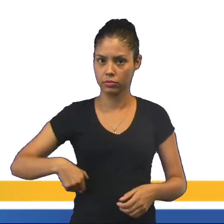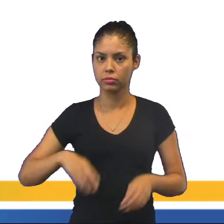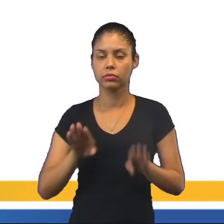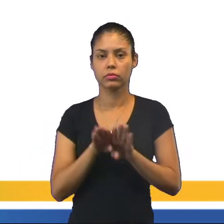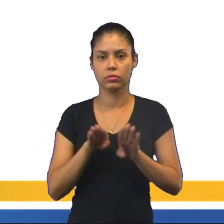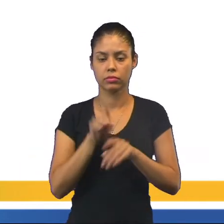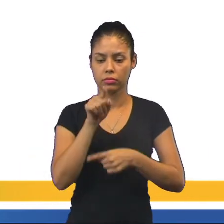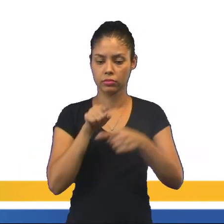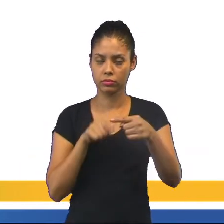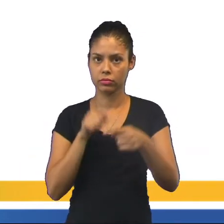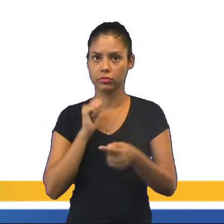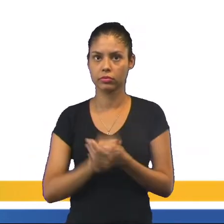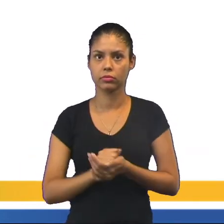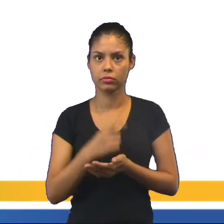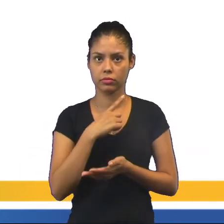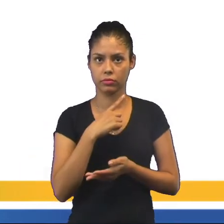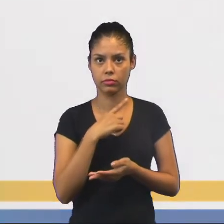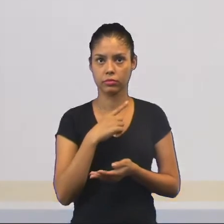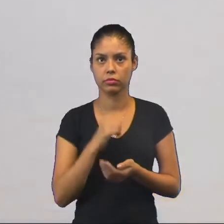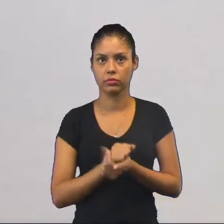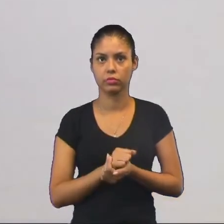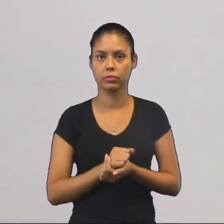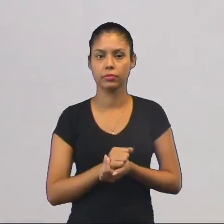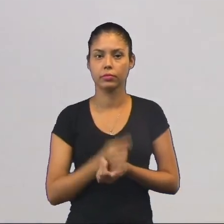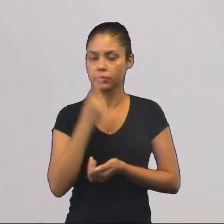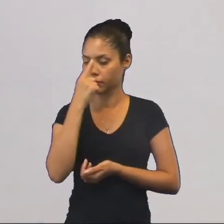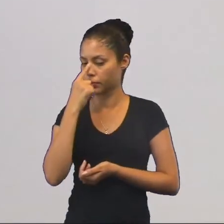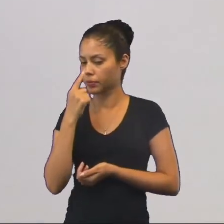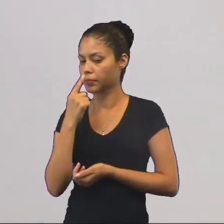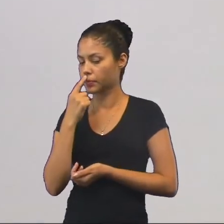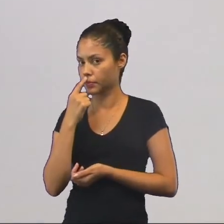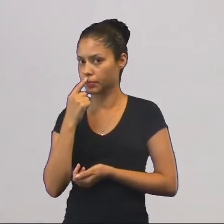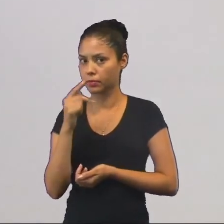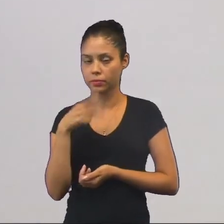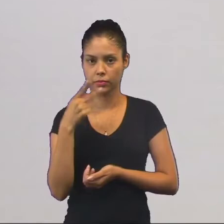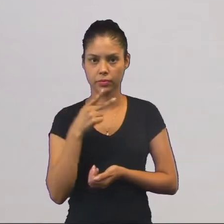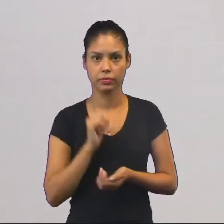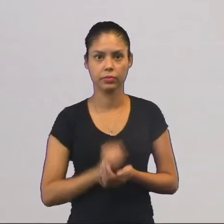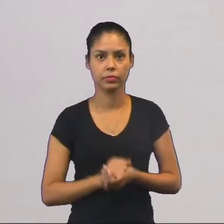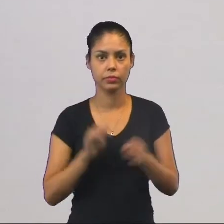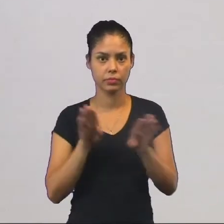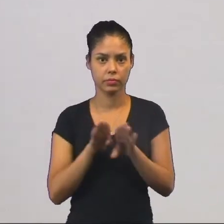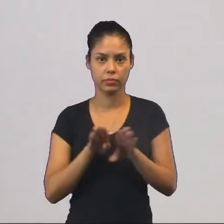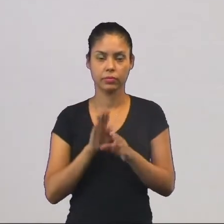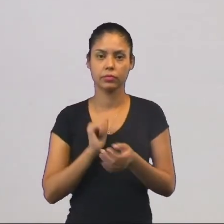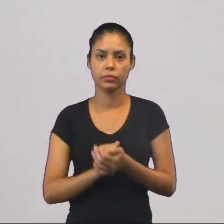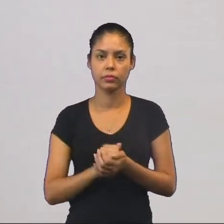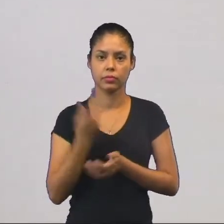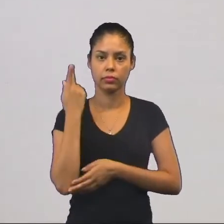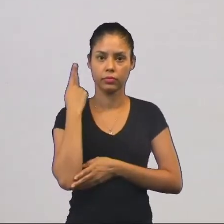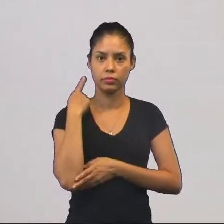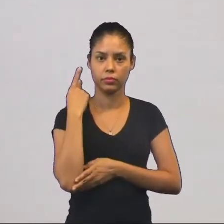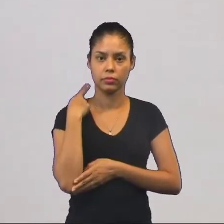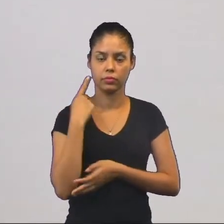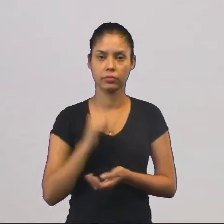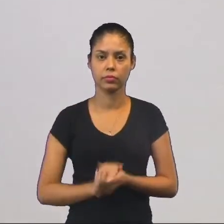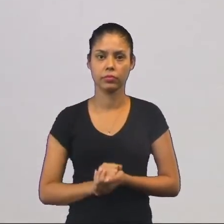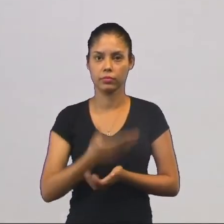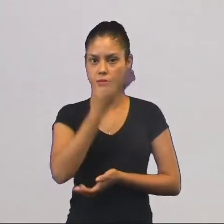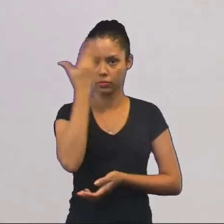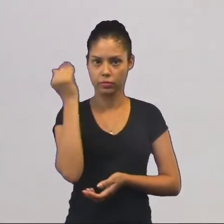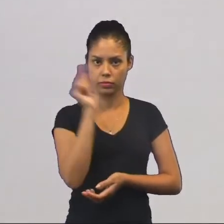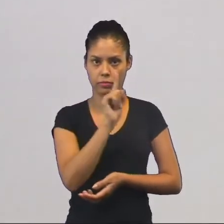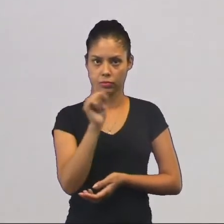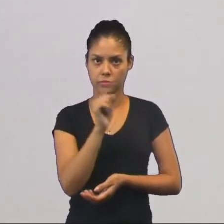da sua divisão, a gente tem as vias respiratórias, propriamente dita, e temos nossos pulmões. E não